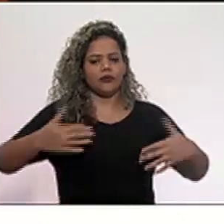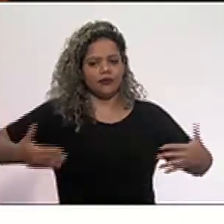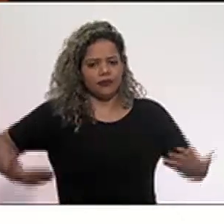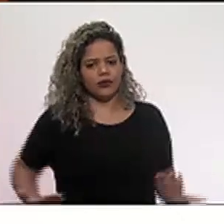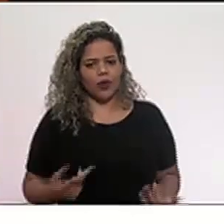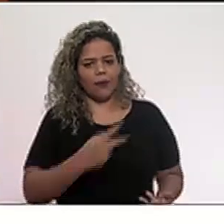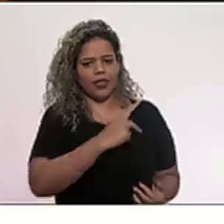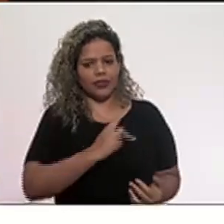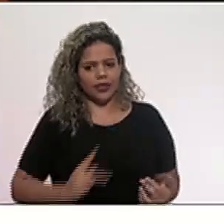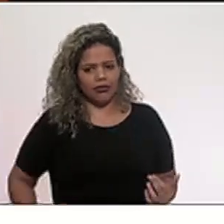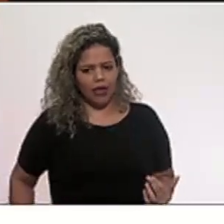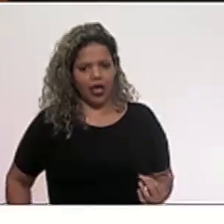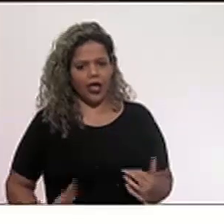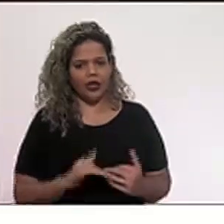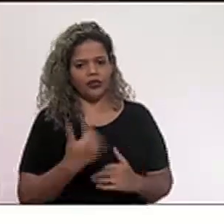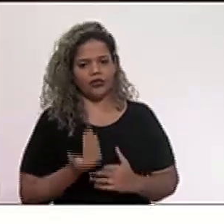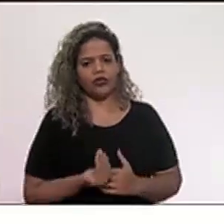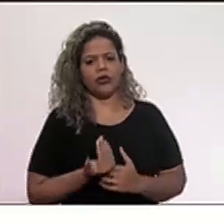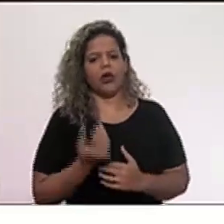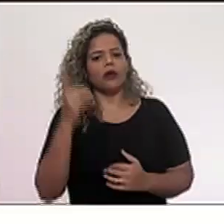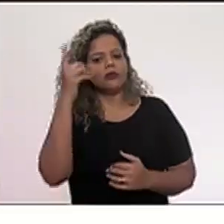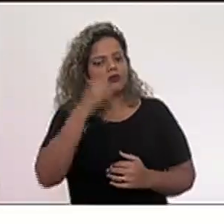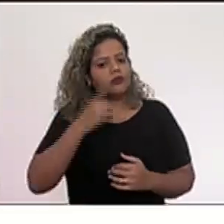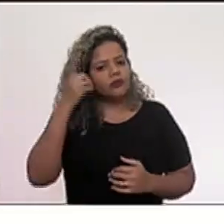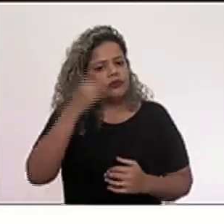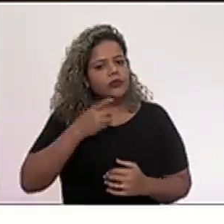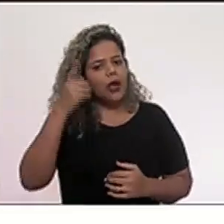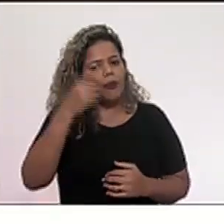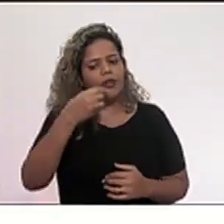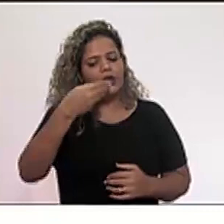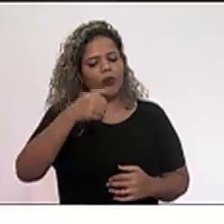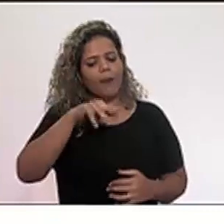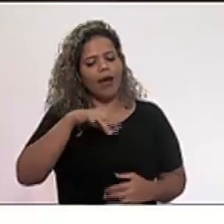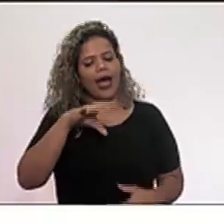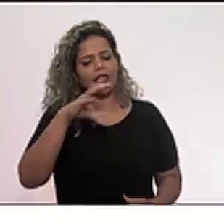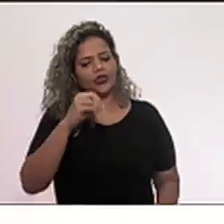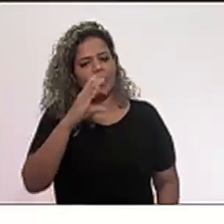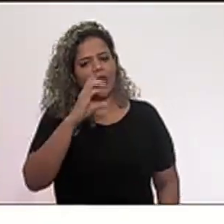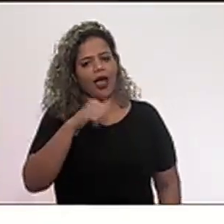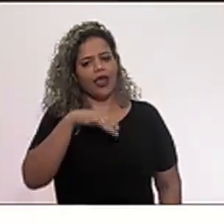Excelentíssimo senhor presidente, nobre deputado Márcio Canella,